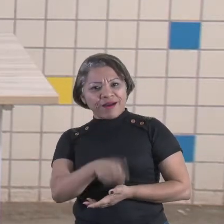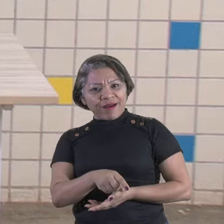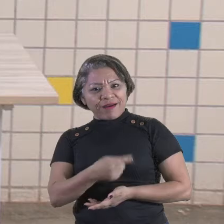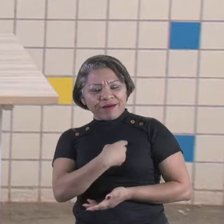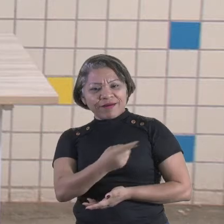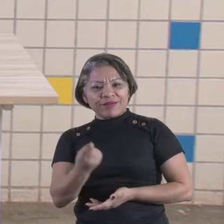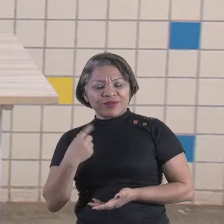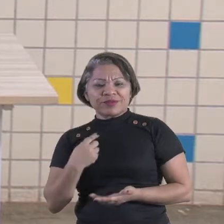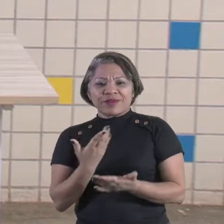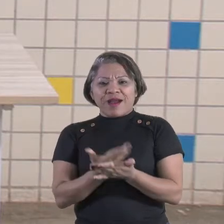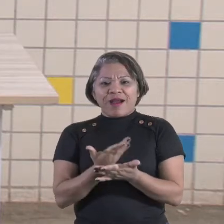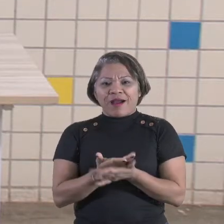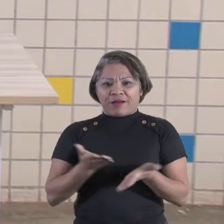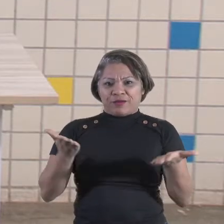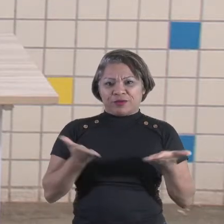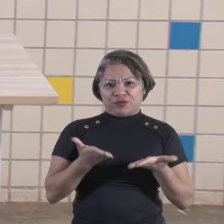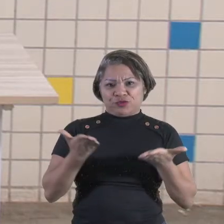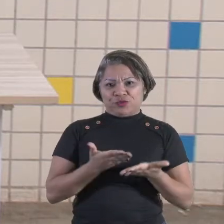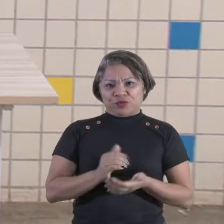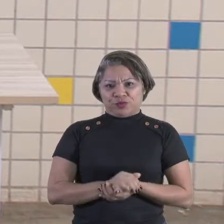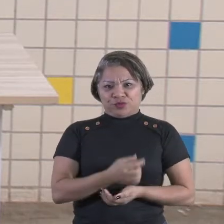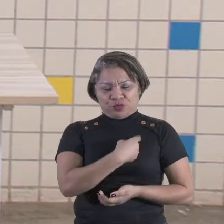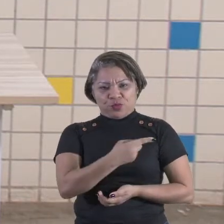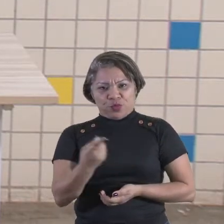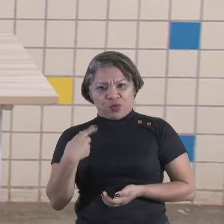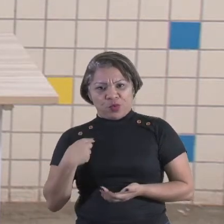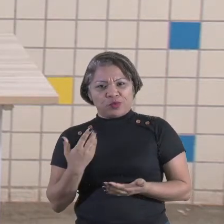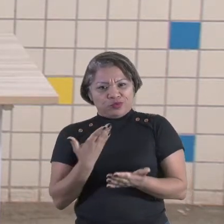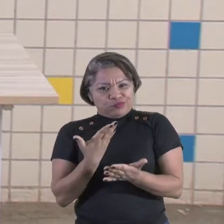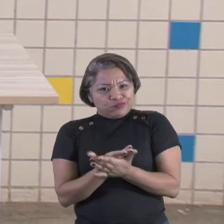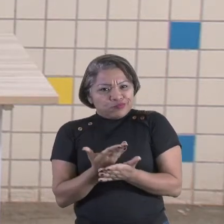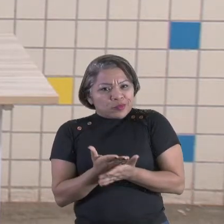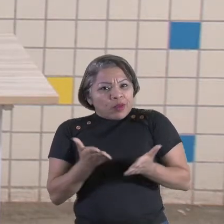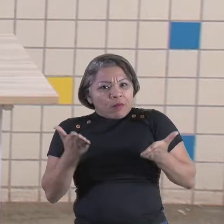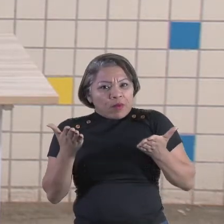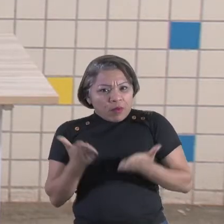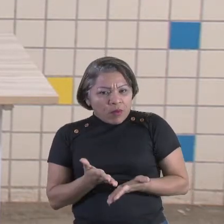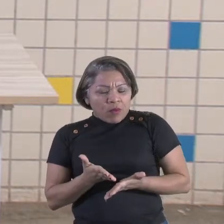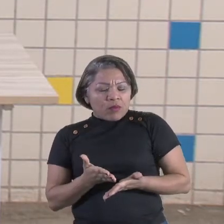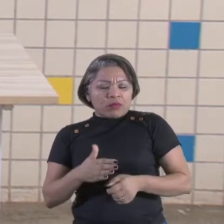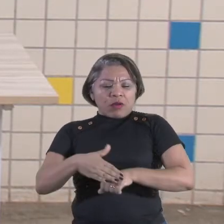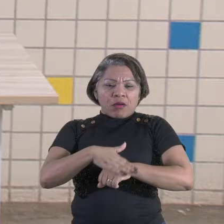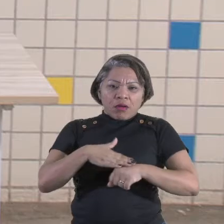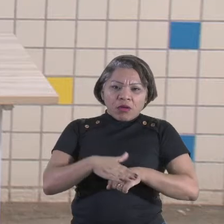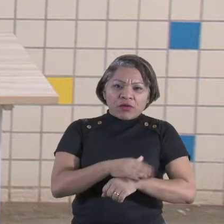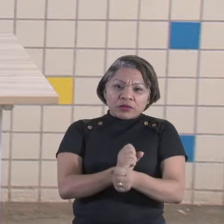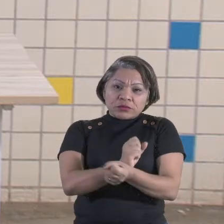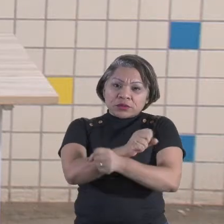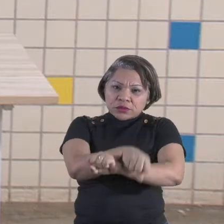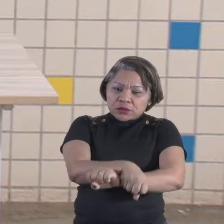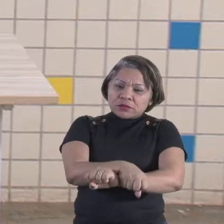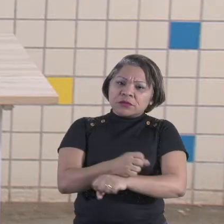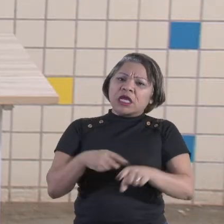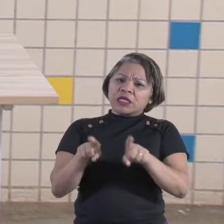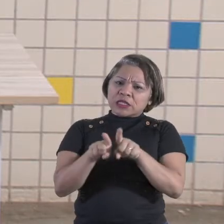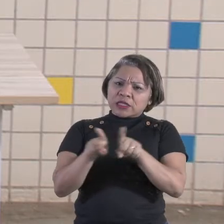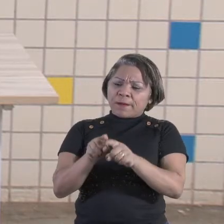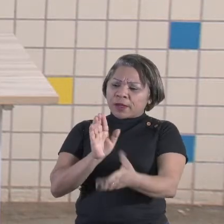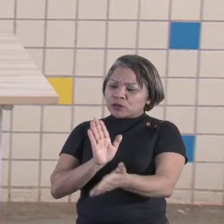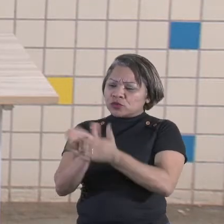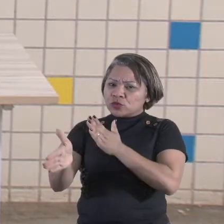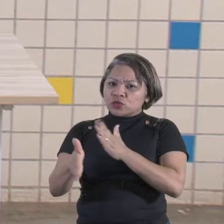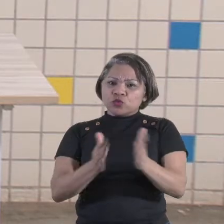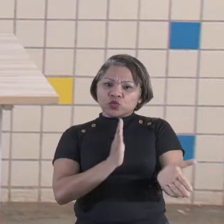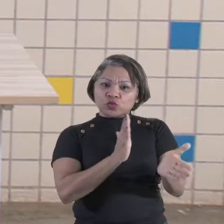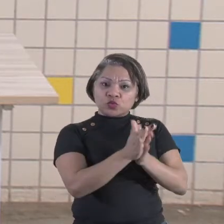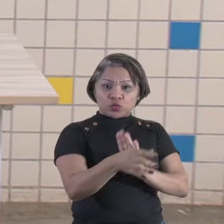Nós estudamos hoje e aprendemos e conversamos sobre a escravidão e falamos sobre as fugas. São